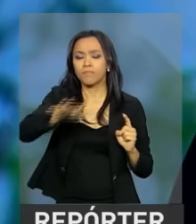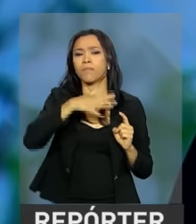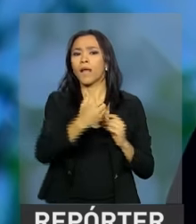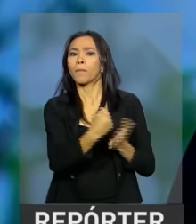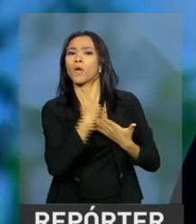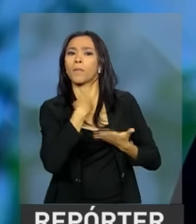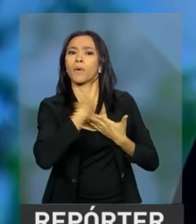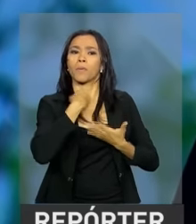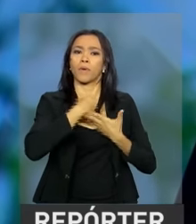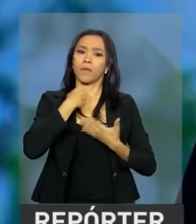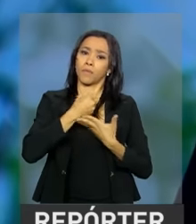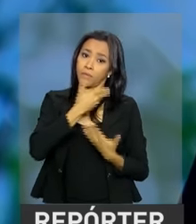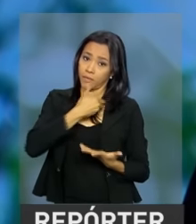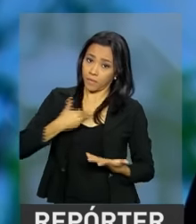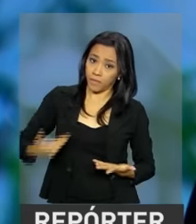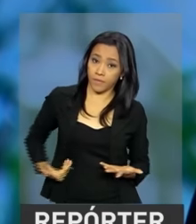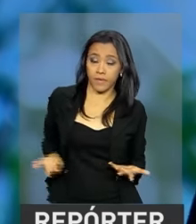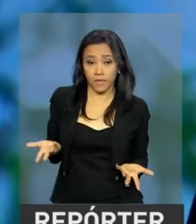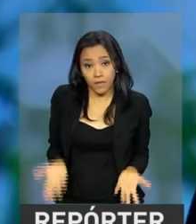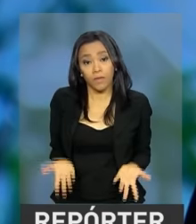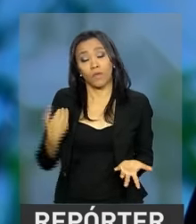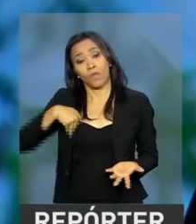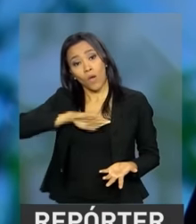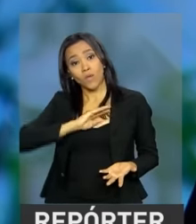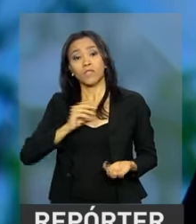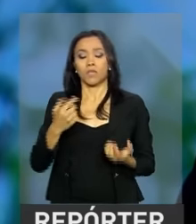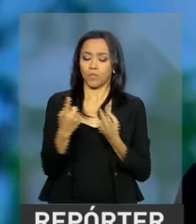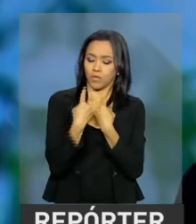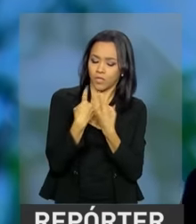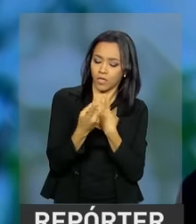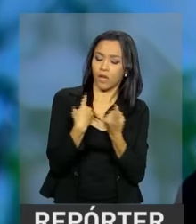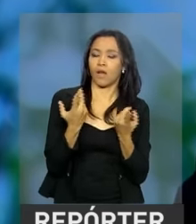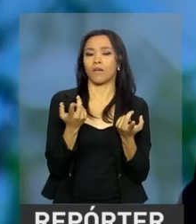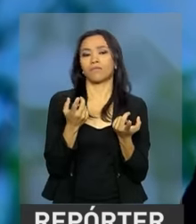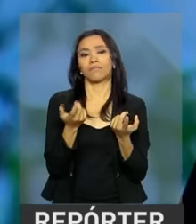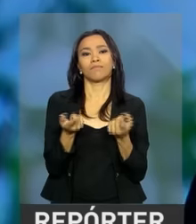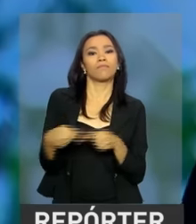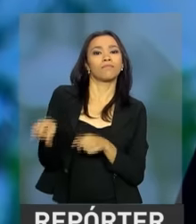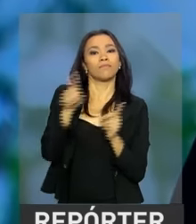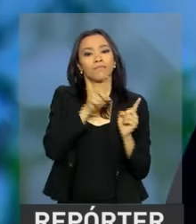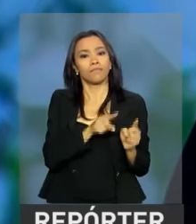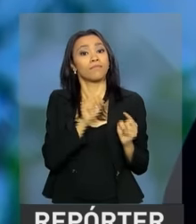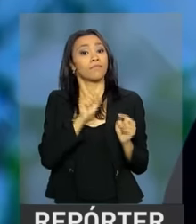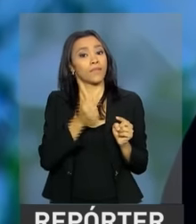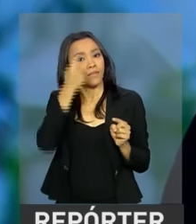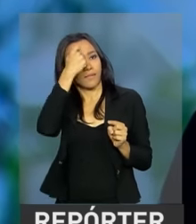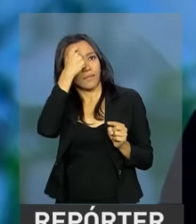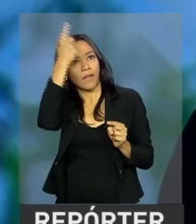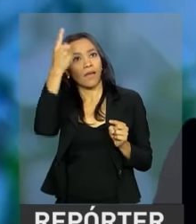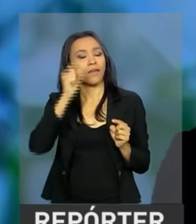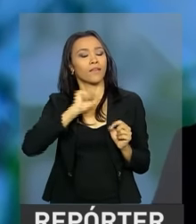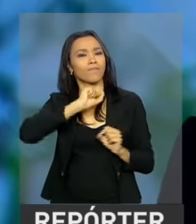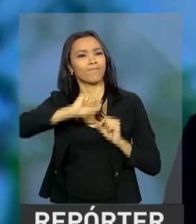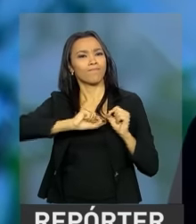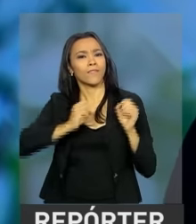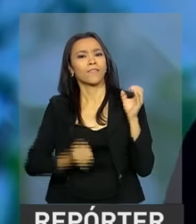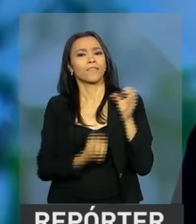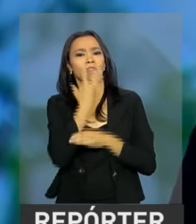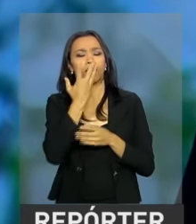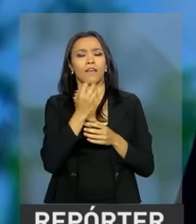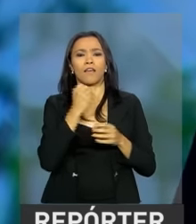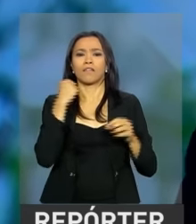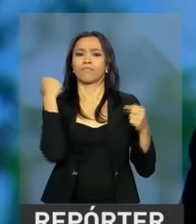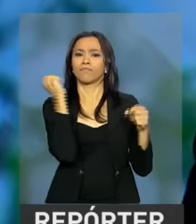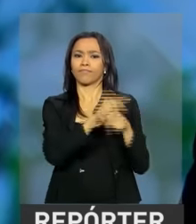apoio da sociedade civil nós temos portanto de um lado o diálogo de outro lado a ideia de fazer criar emprego no